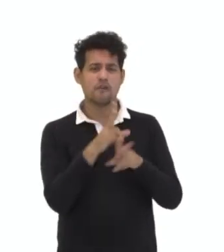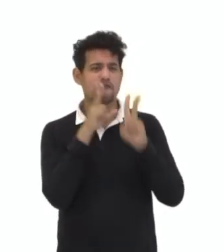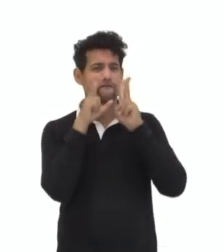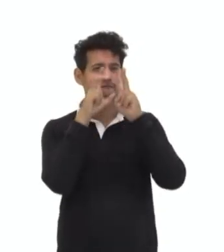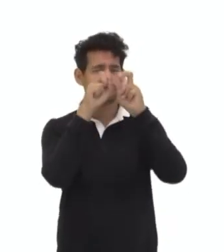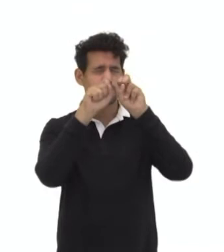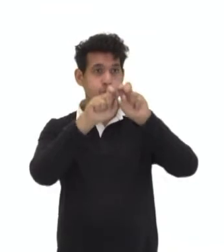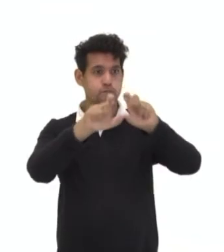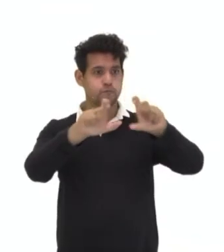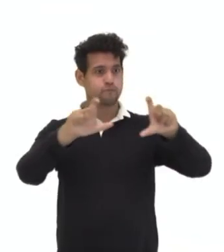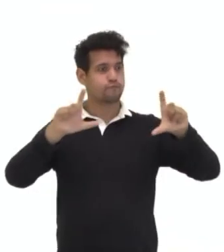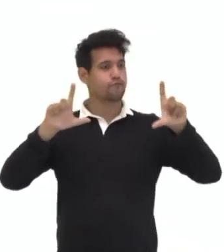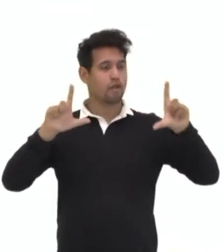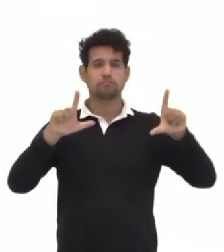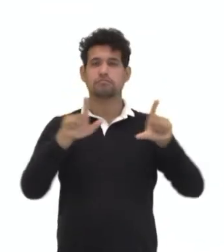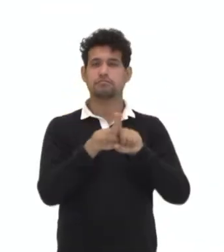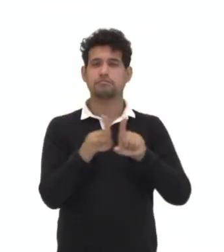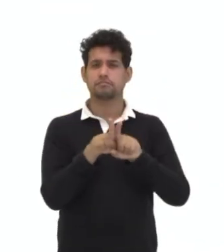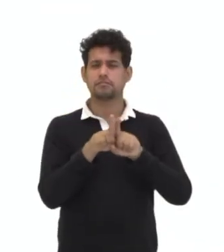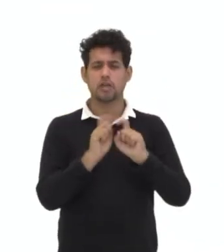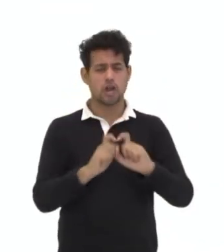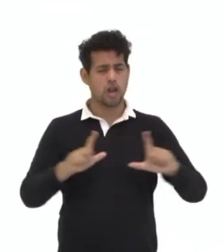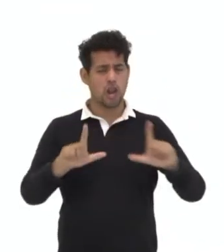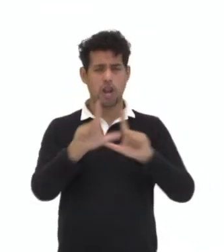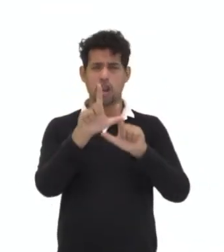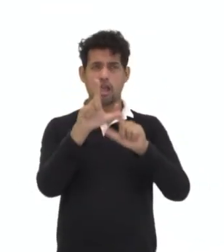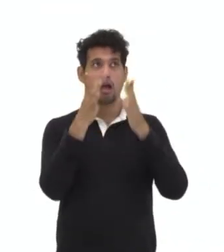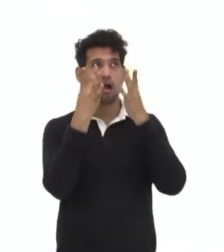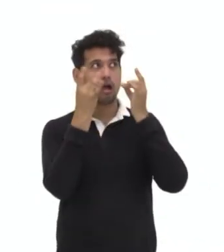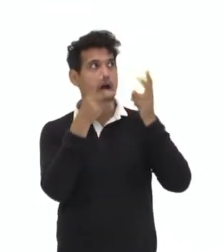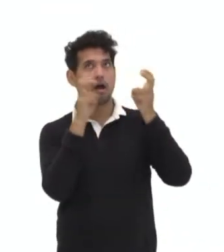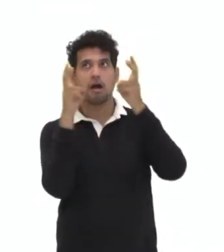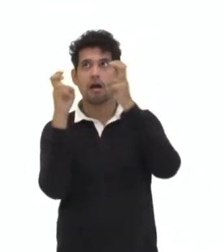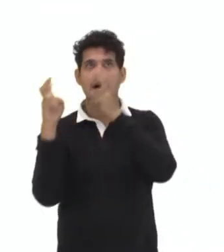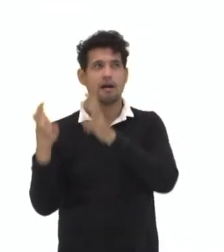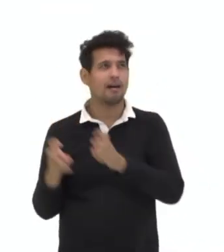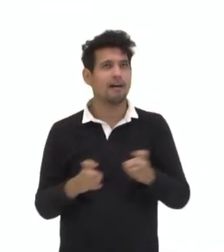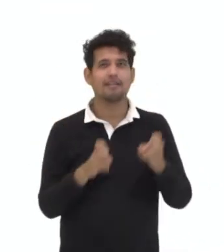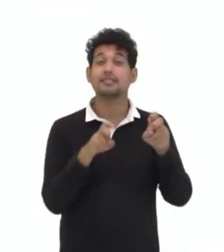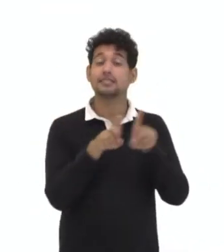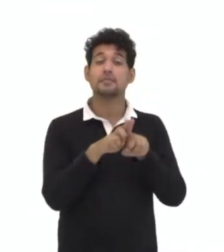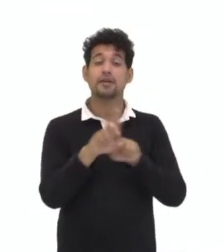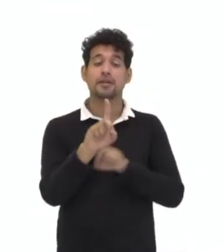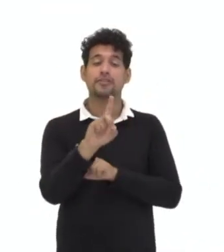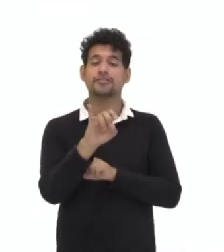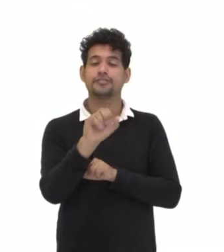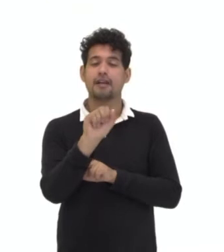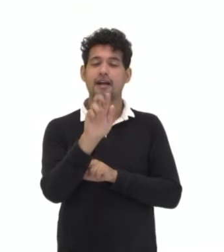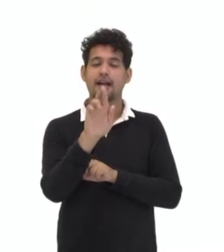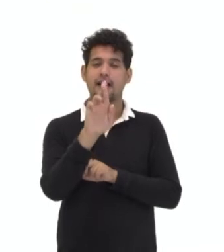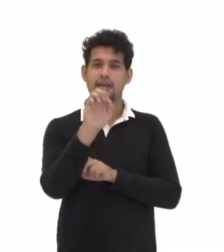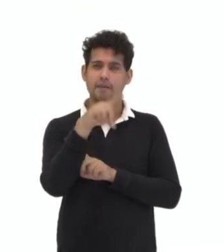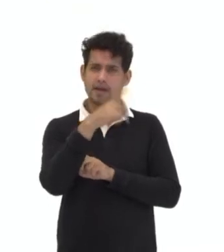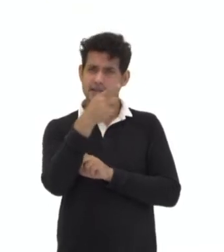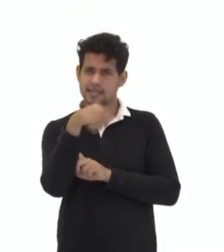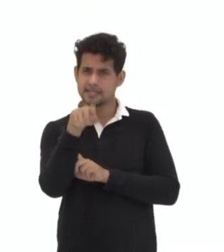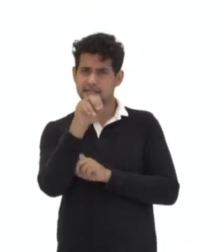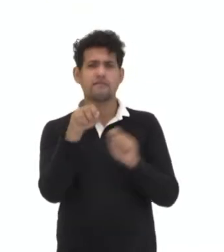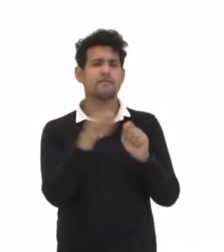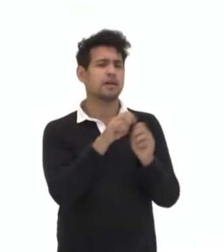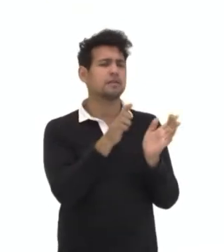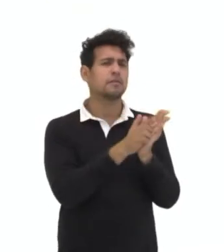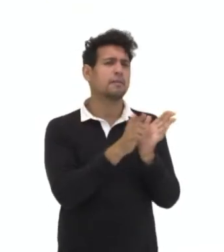títulos grandes, né, as grandes letras chamativas e a diagramação fazem com que esse